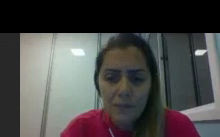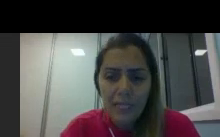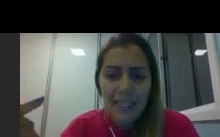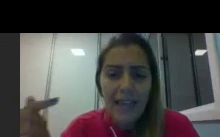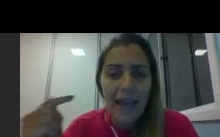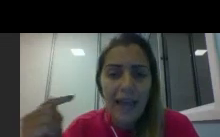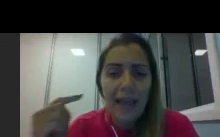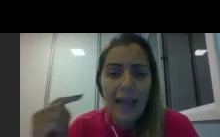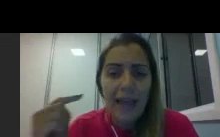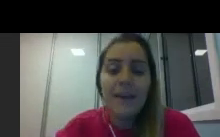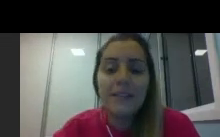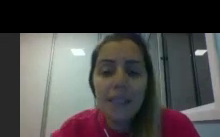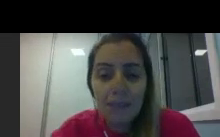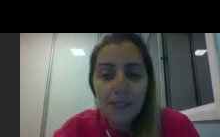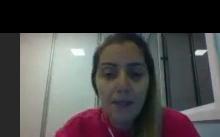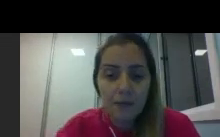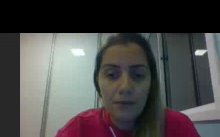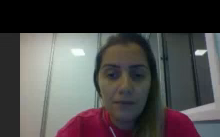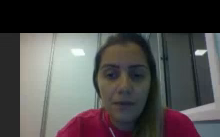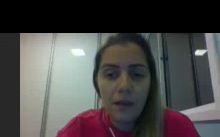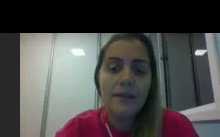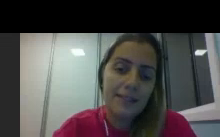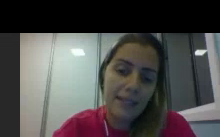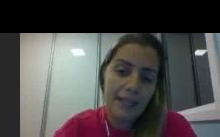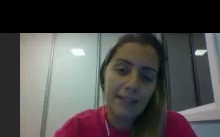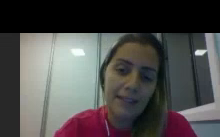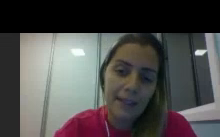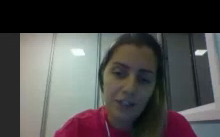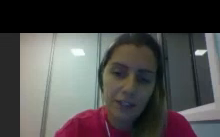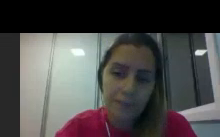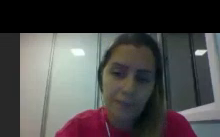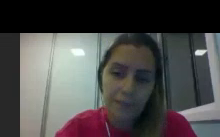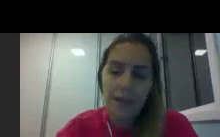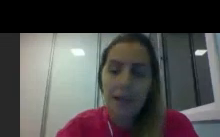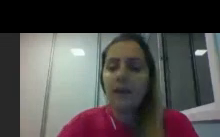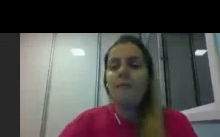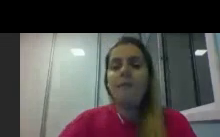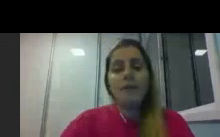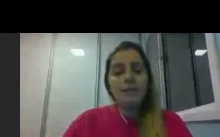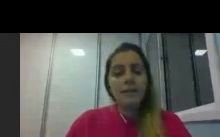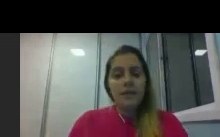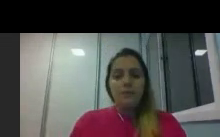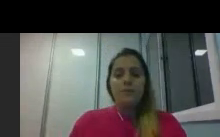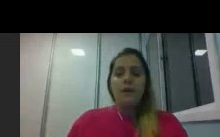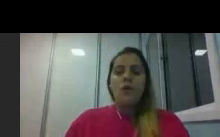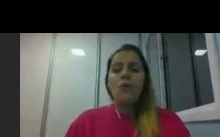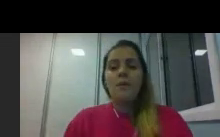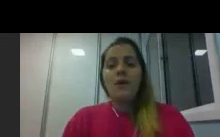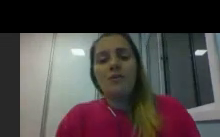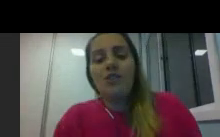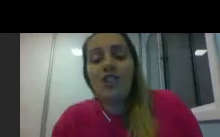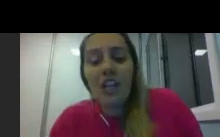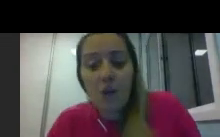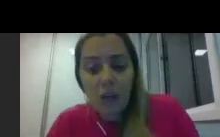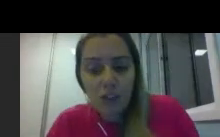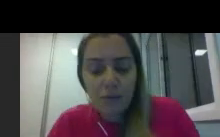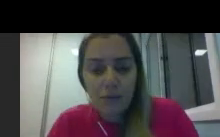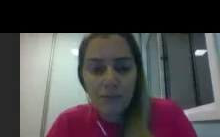ok? Que é a percepção dessa característica. E, por exemplo, o